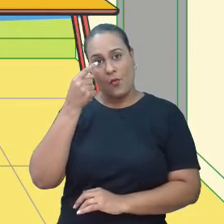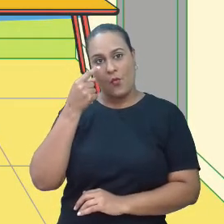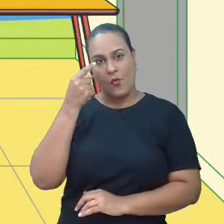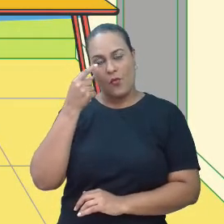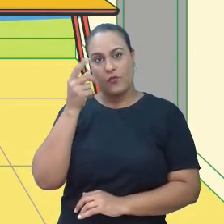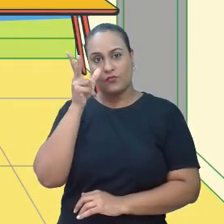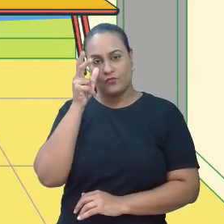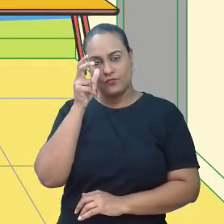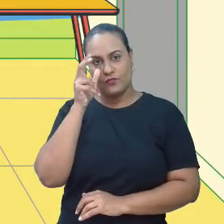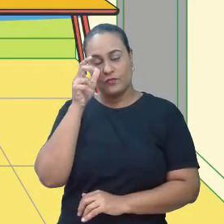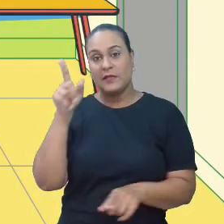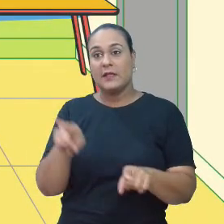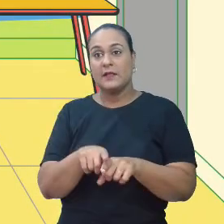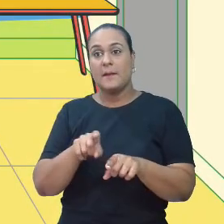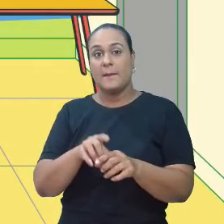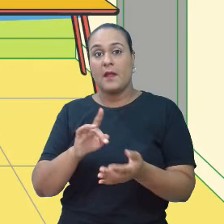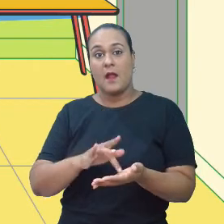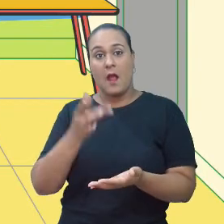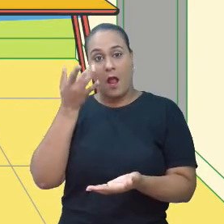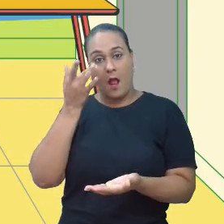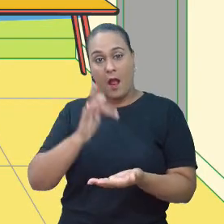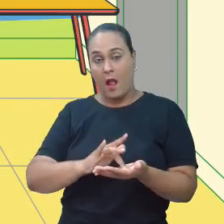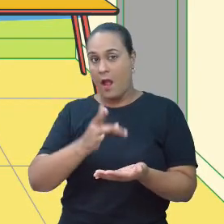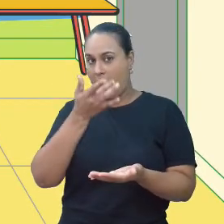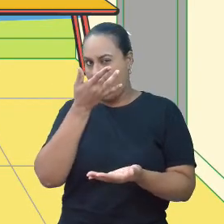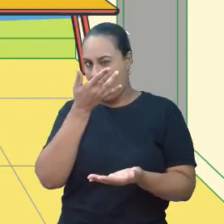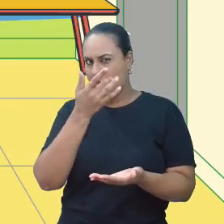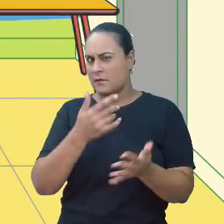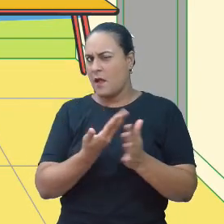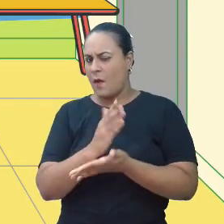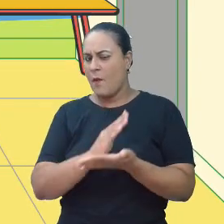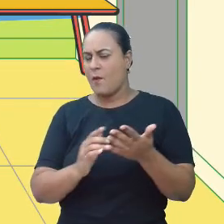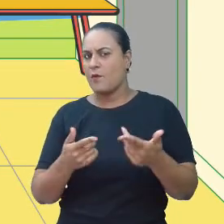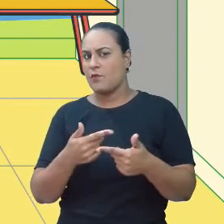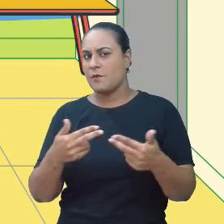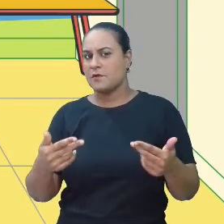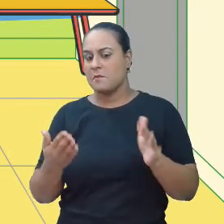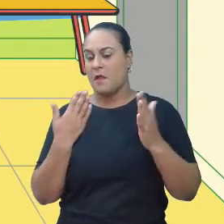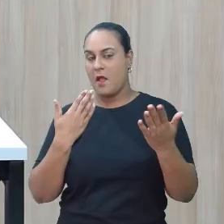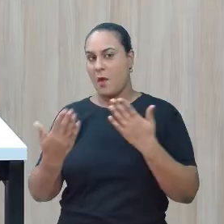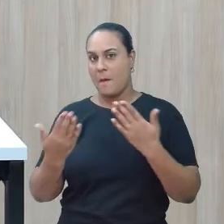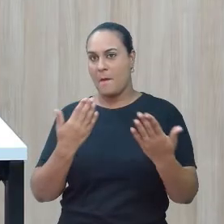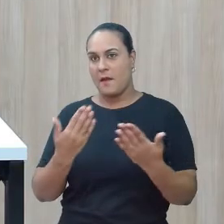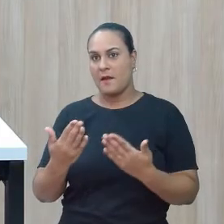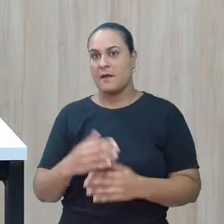das lentes. Eu trouxe até alguns objetos para a gente comparar com as lentes. Vamos lá.